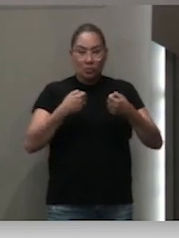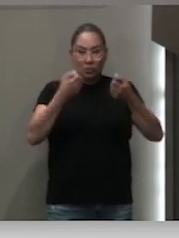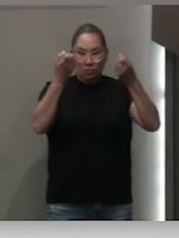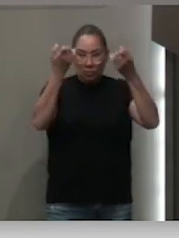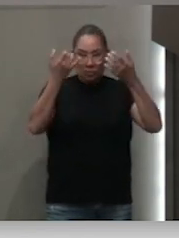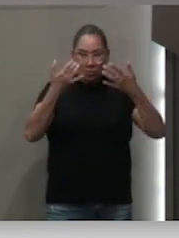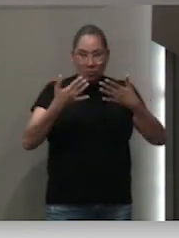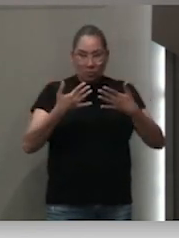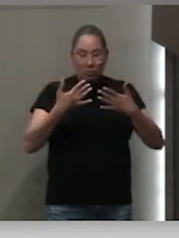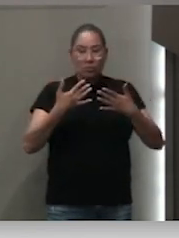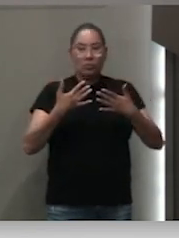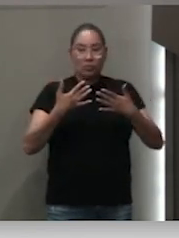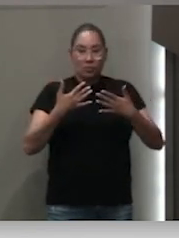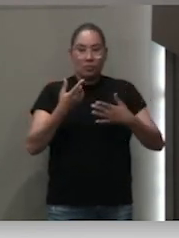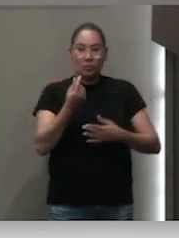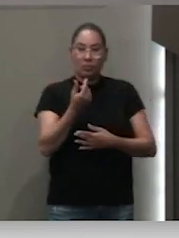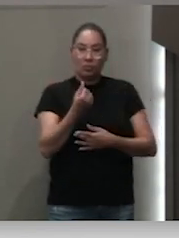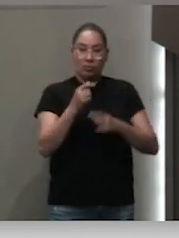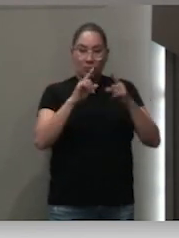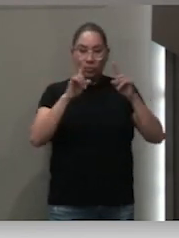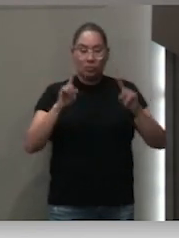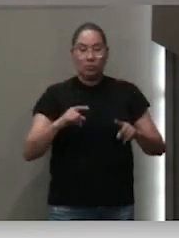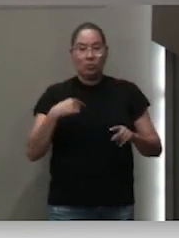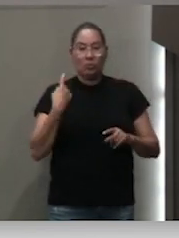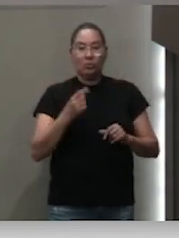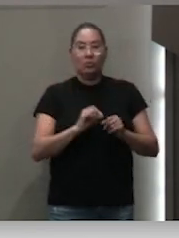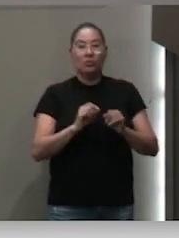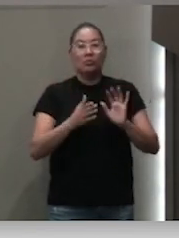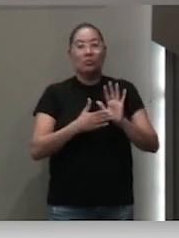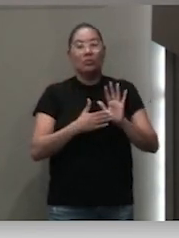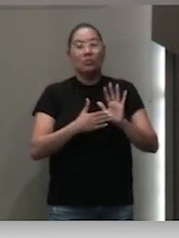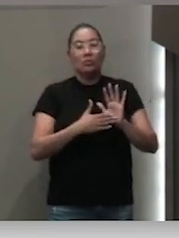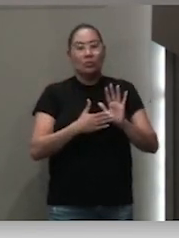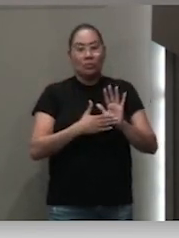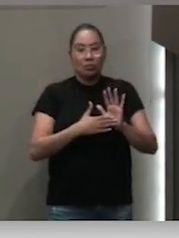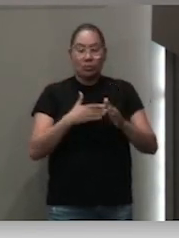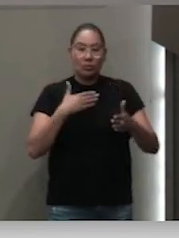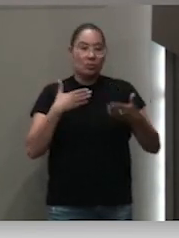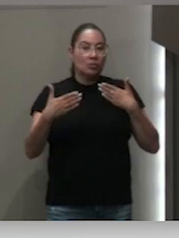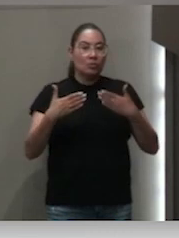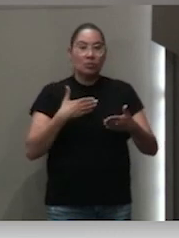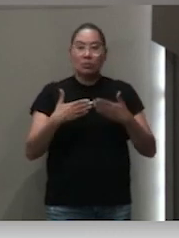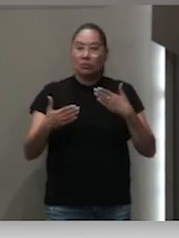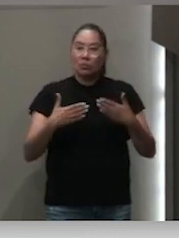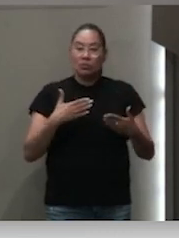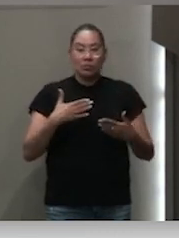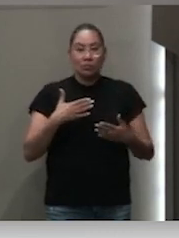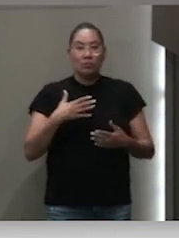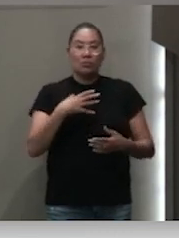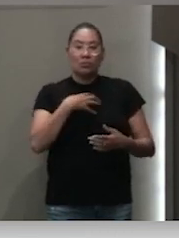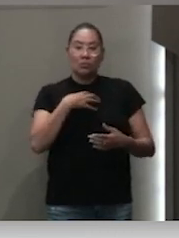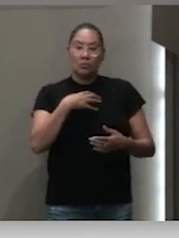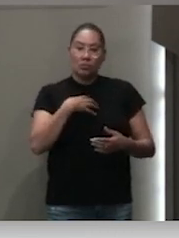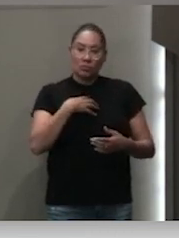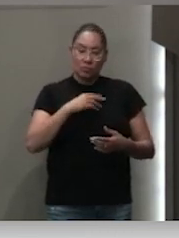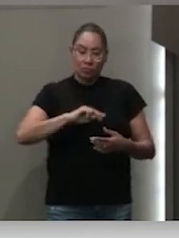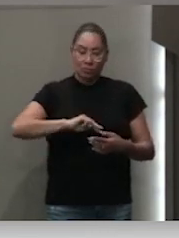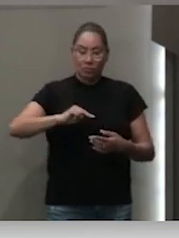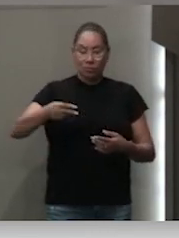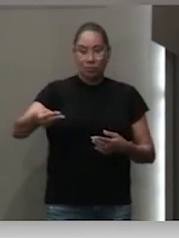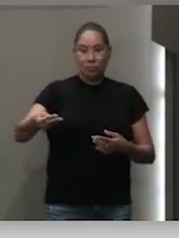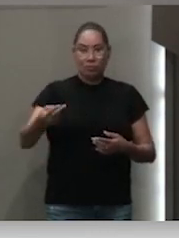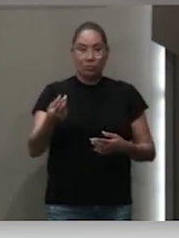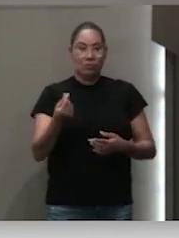que ter no trato de dinheiro público nós propusemos um projeto de lei que independentemente do formato de transferência dos